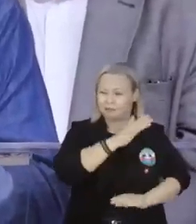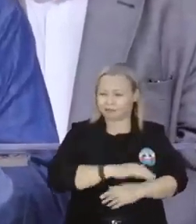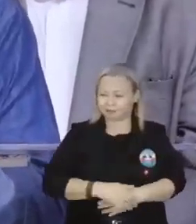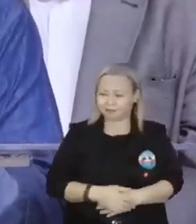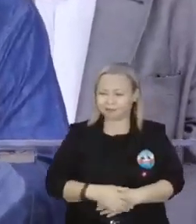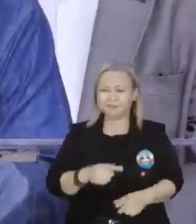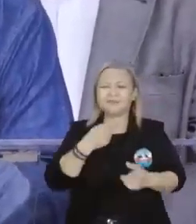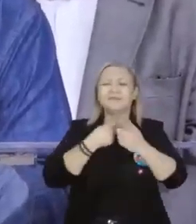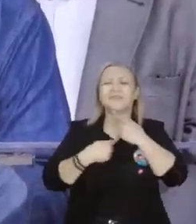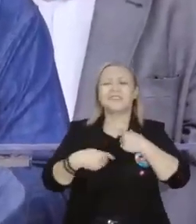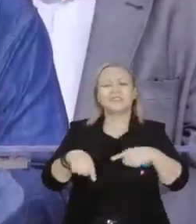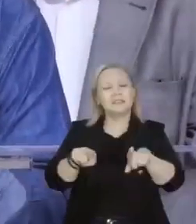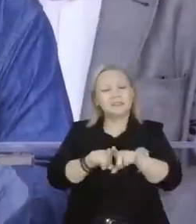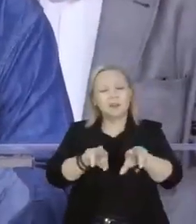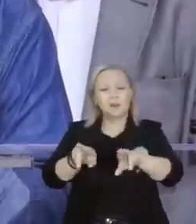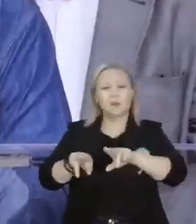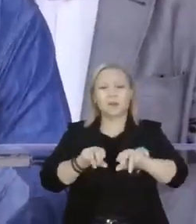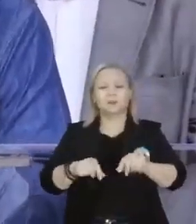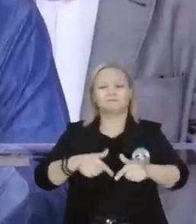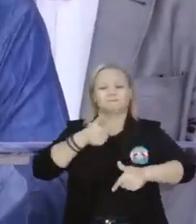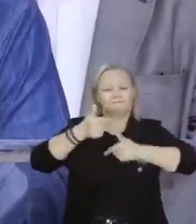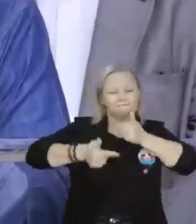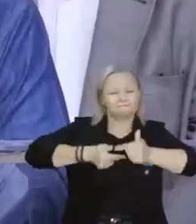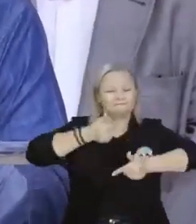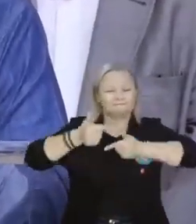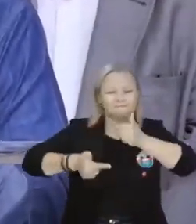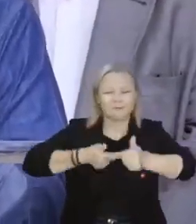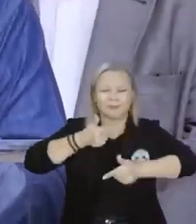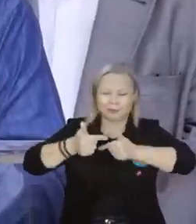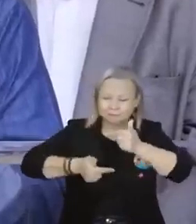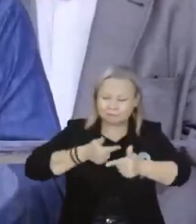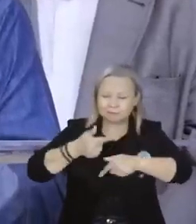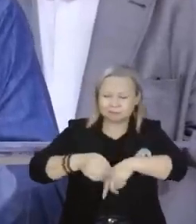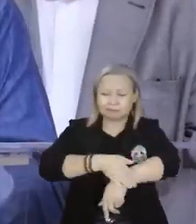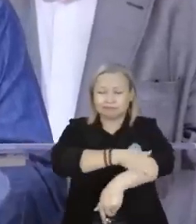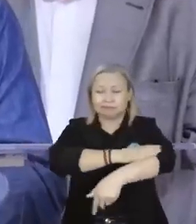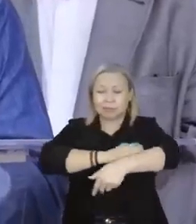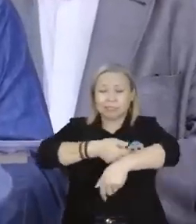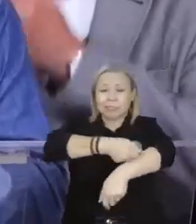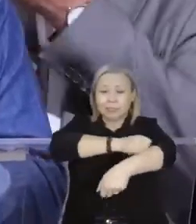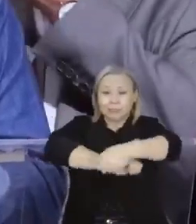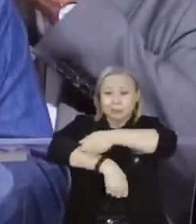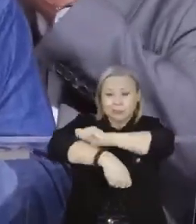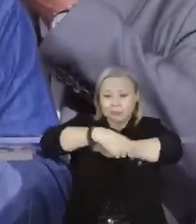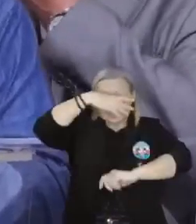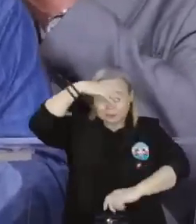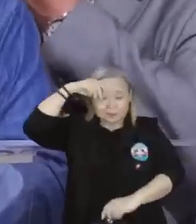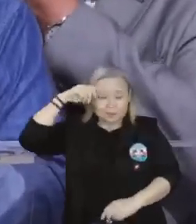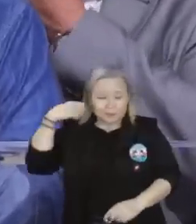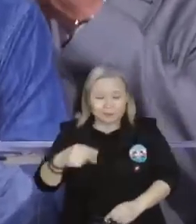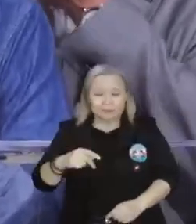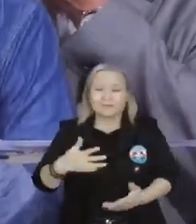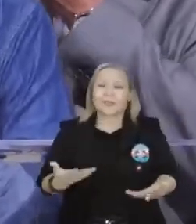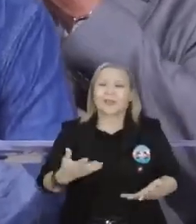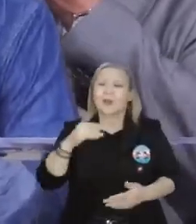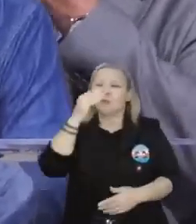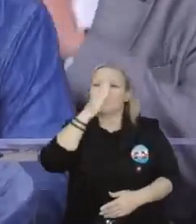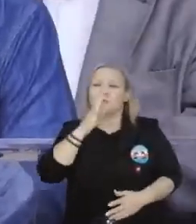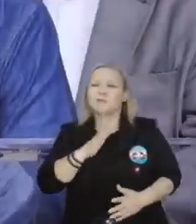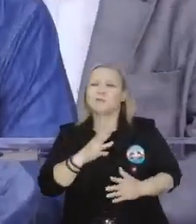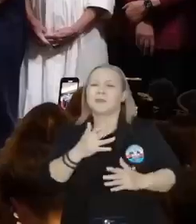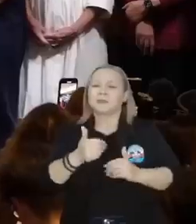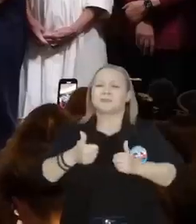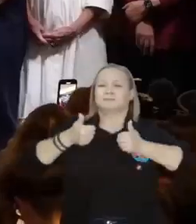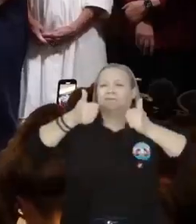e vamos trabalhar sem descanso por um Brasil onde o amor prevaleça sobre o ódio, a verdade vença a